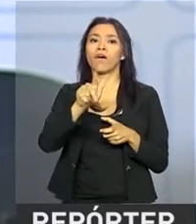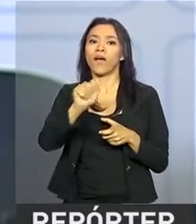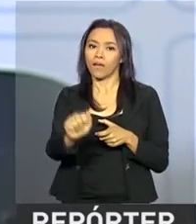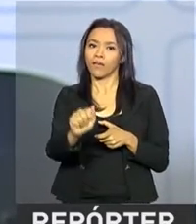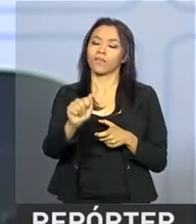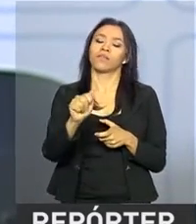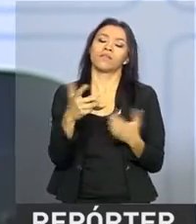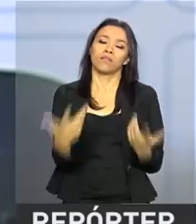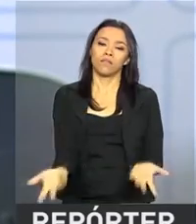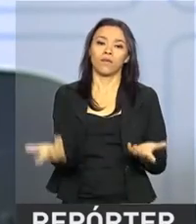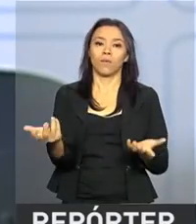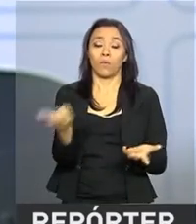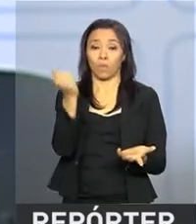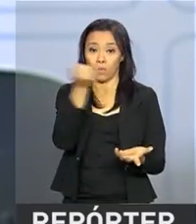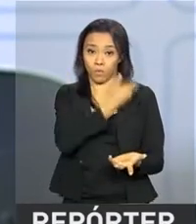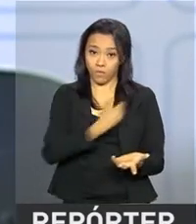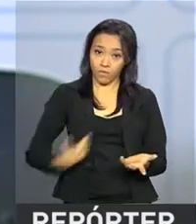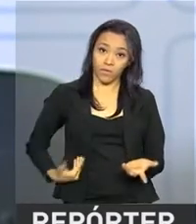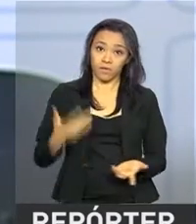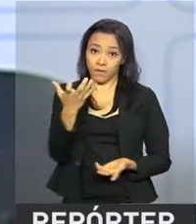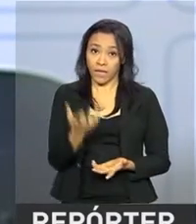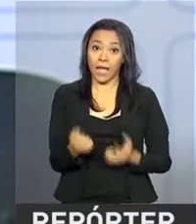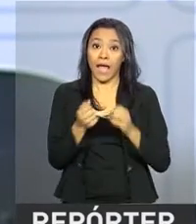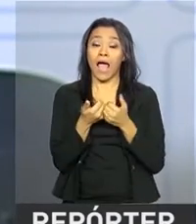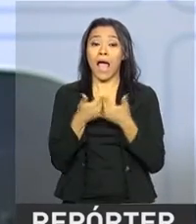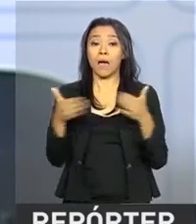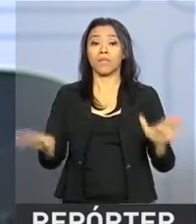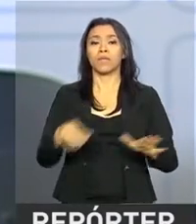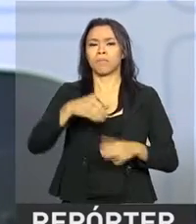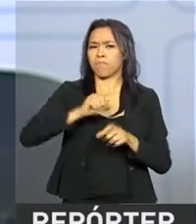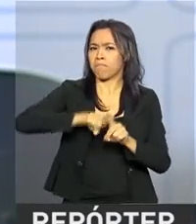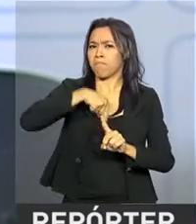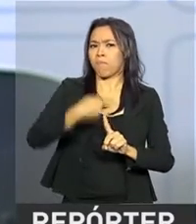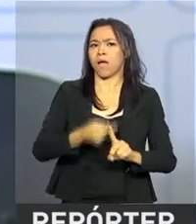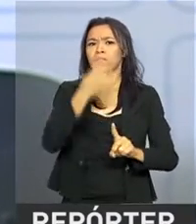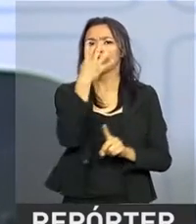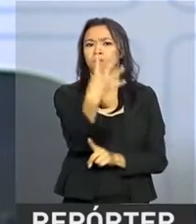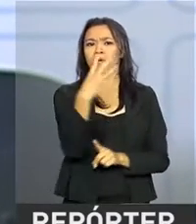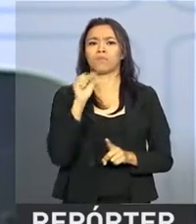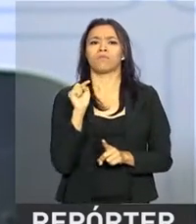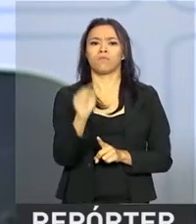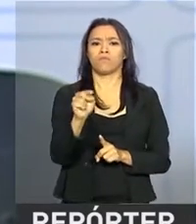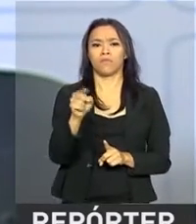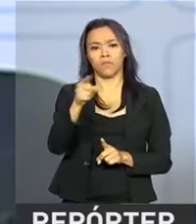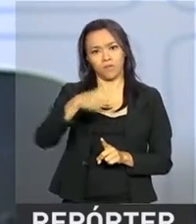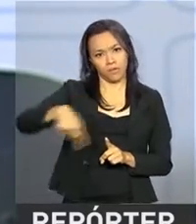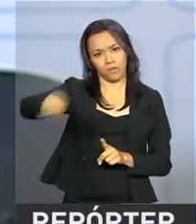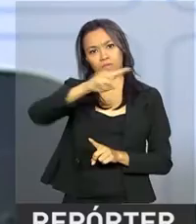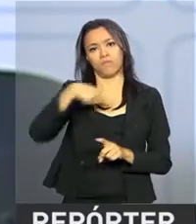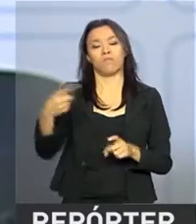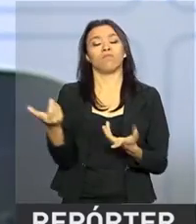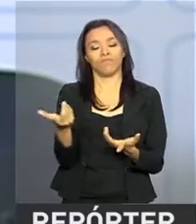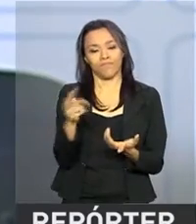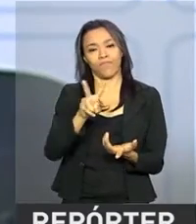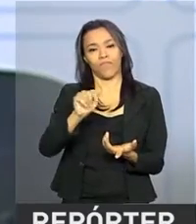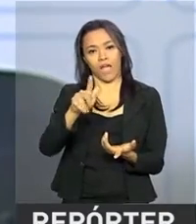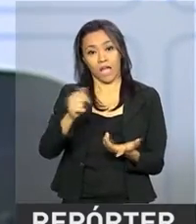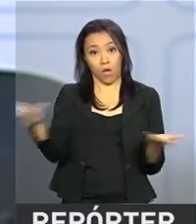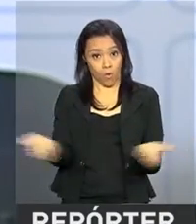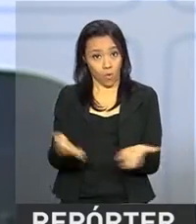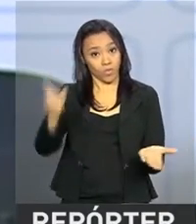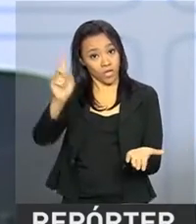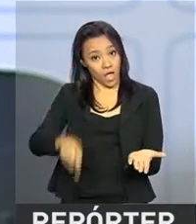pretende então abrir 4 mil vagas nos próximos três anos hoje essas vagas são ocupadas pelos